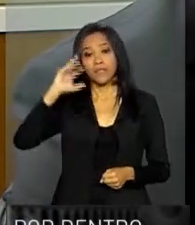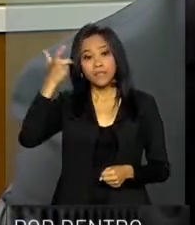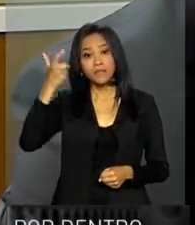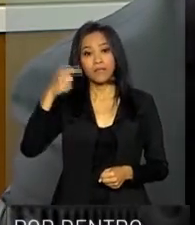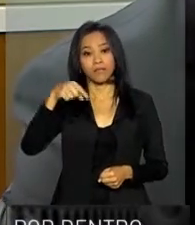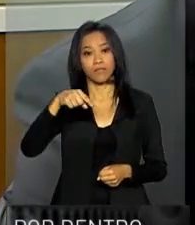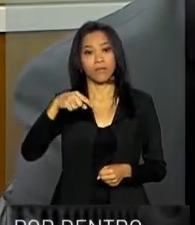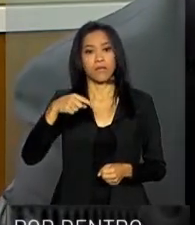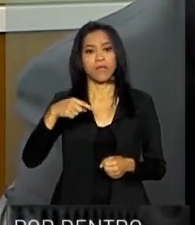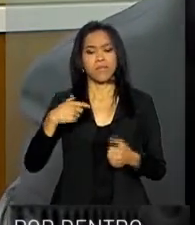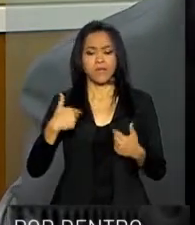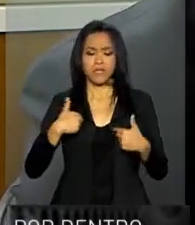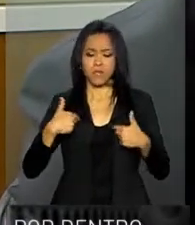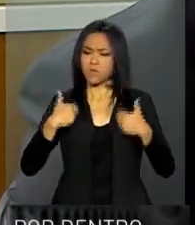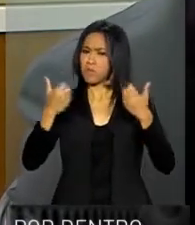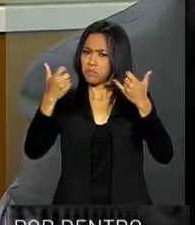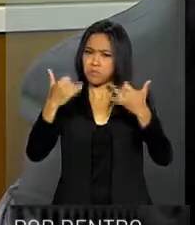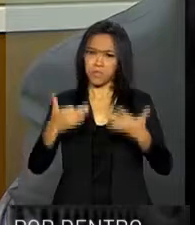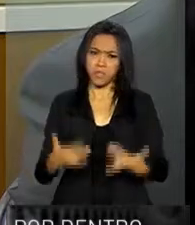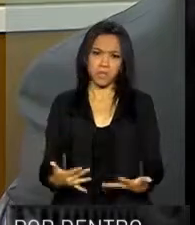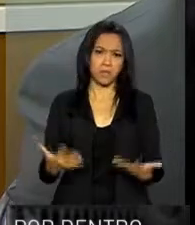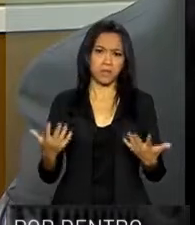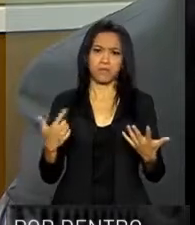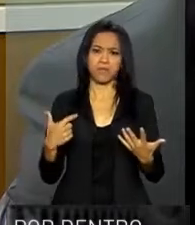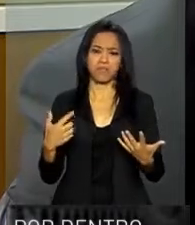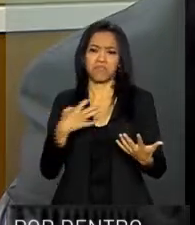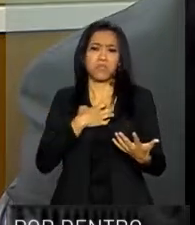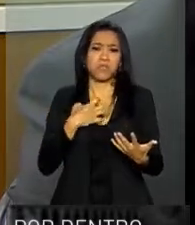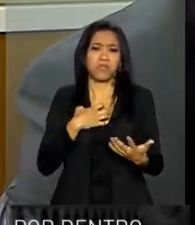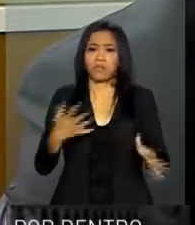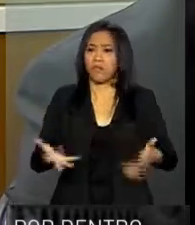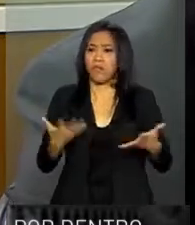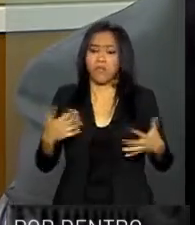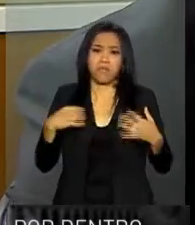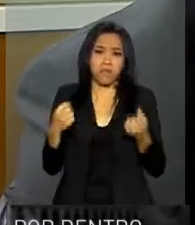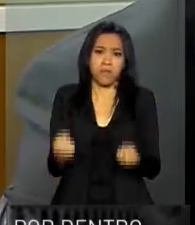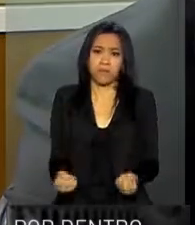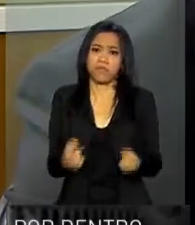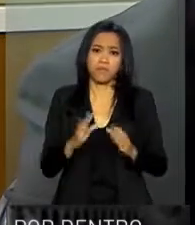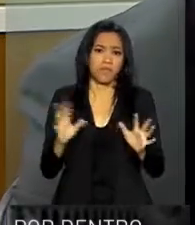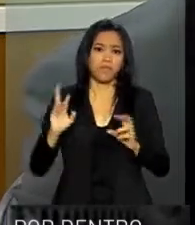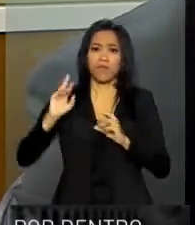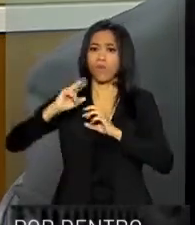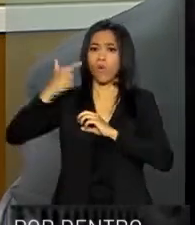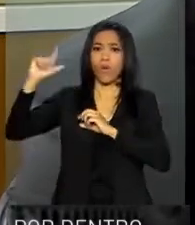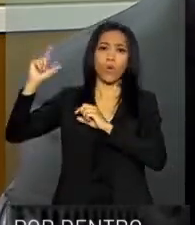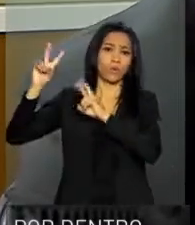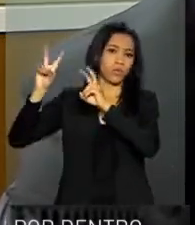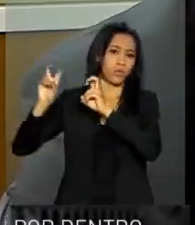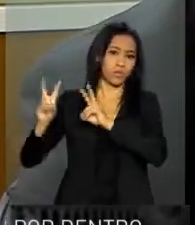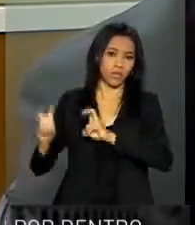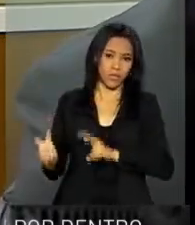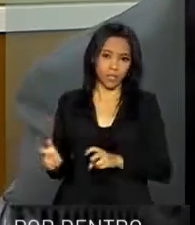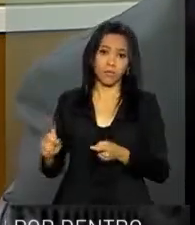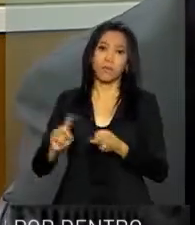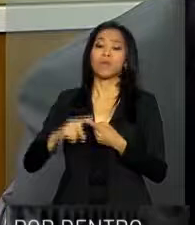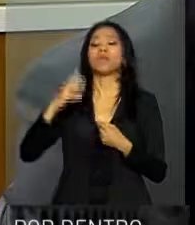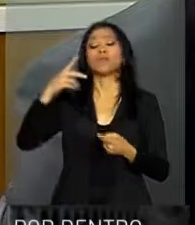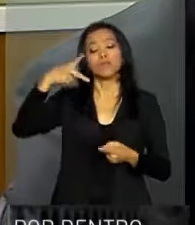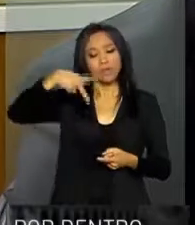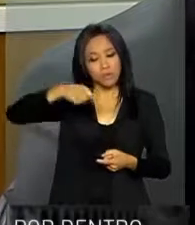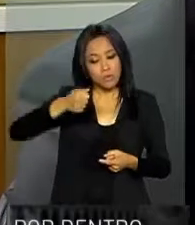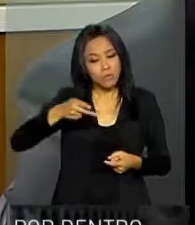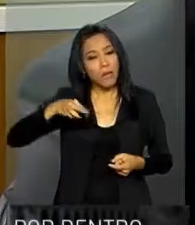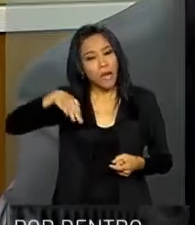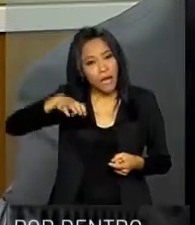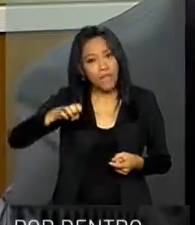eu coloco aqui sem nenhum de peso de estar colocando junto aos demais temas os parques naturais têm que andar pra frente os parques temáticos têm